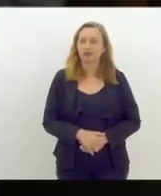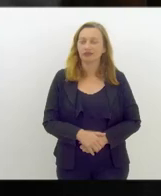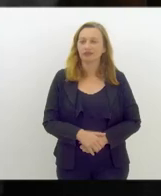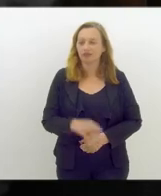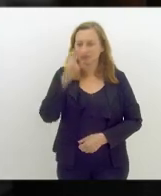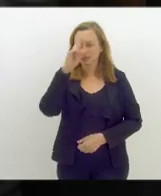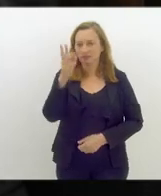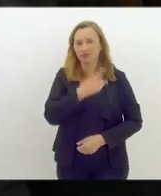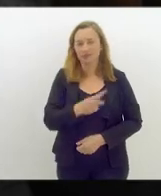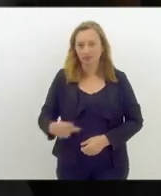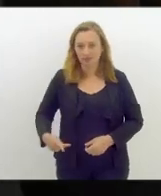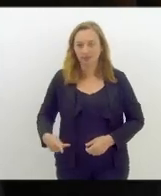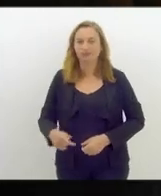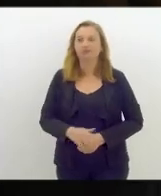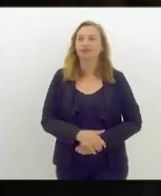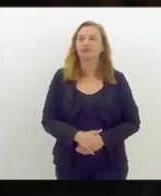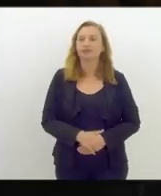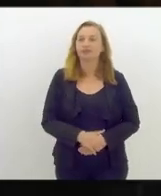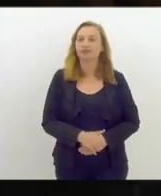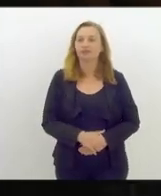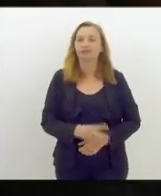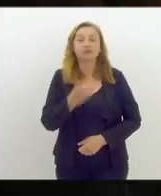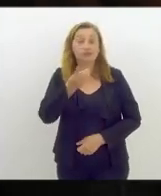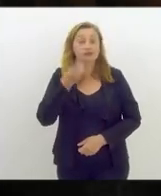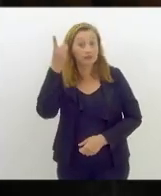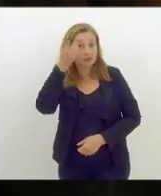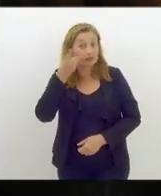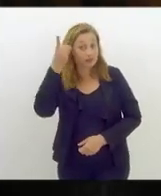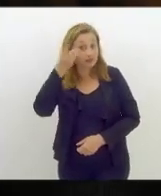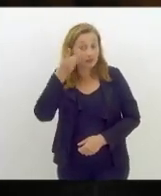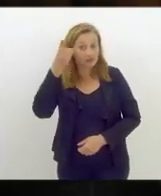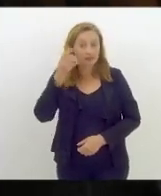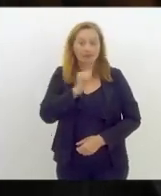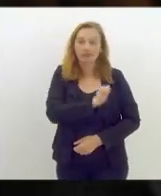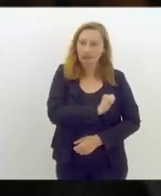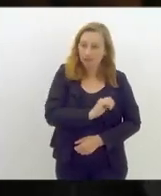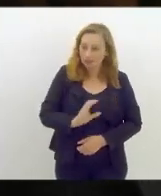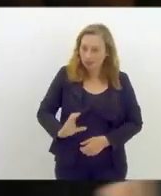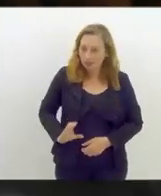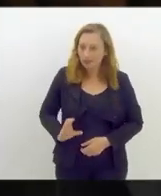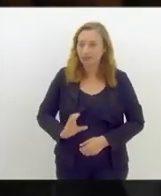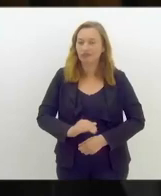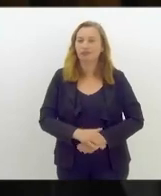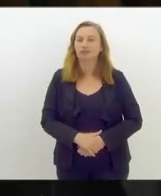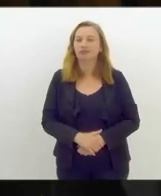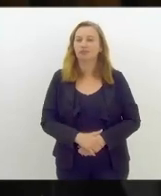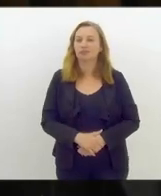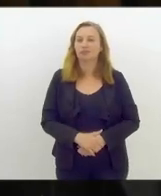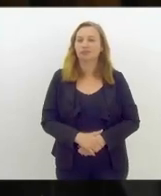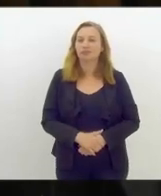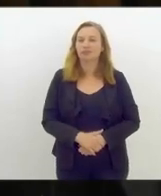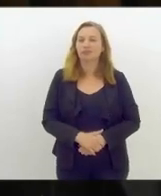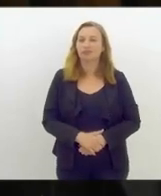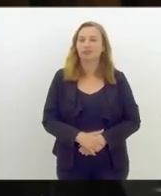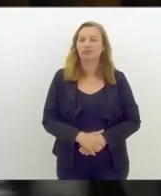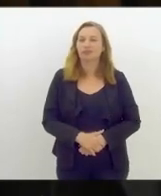Senhor presidente, deputado André Ceciliano,